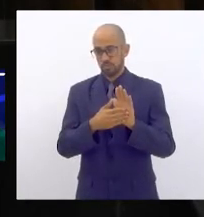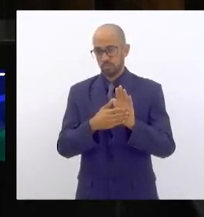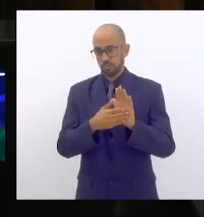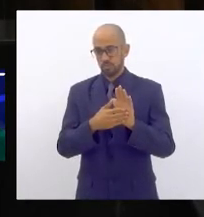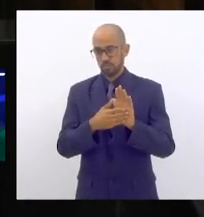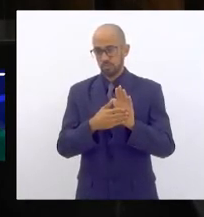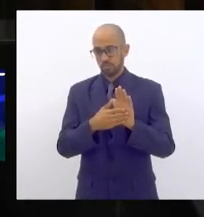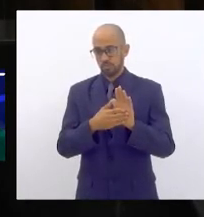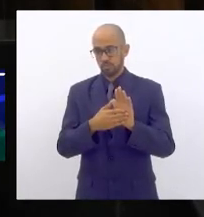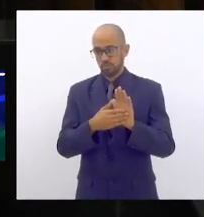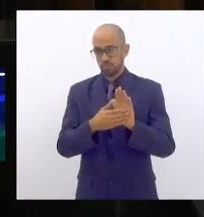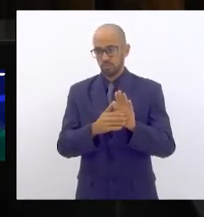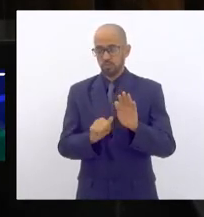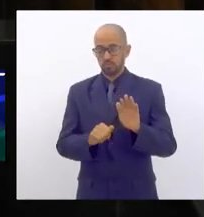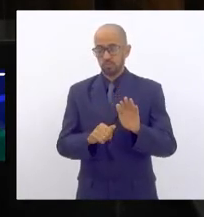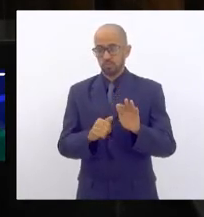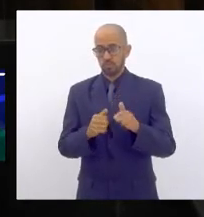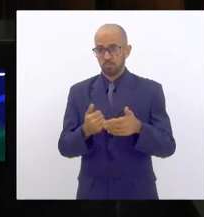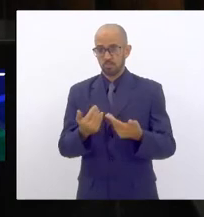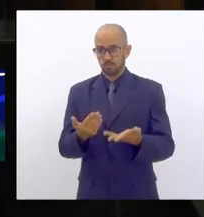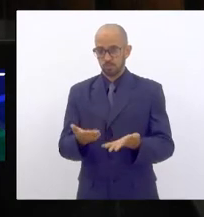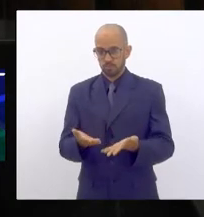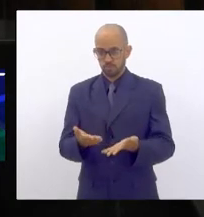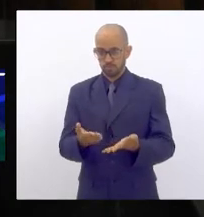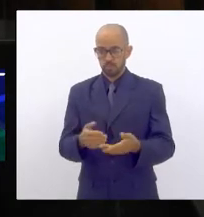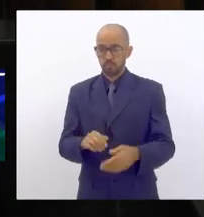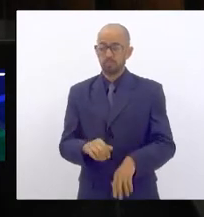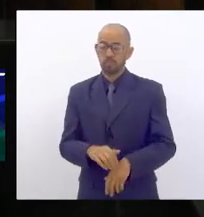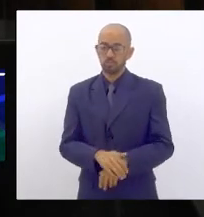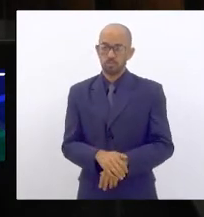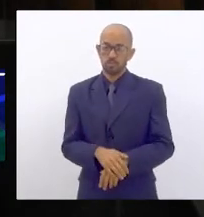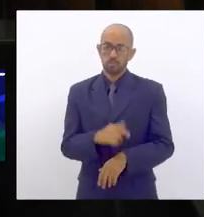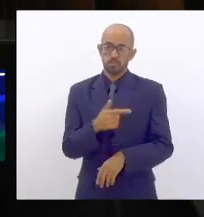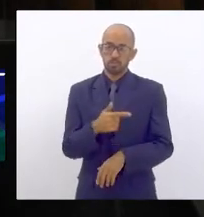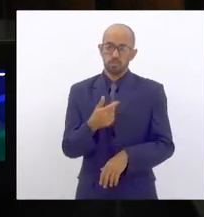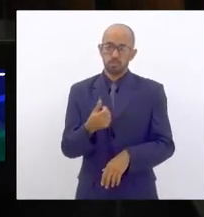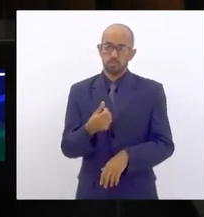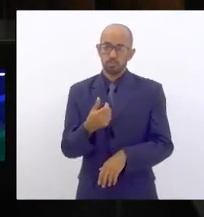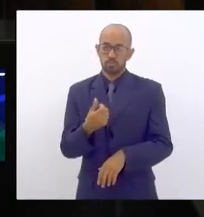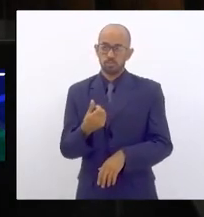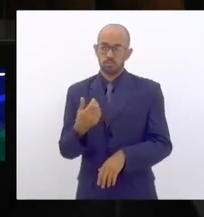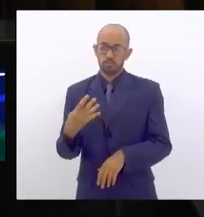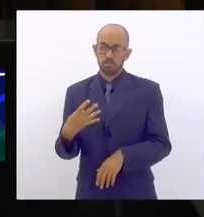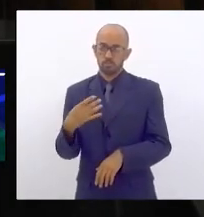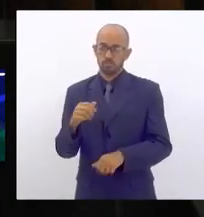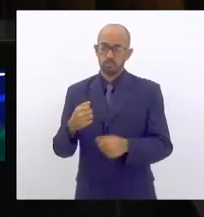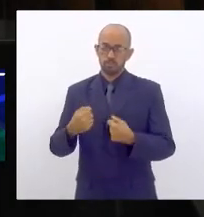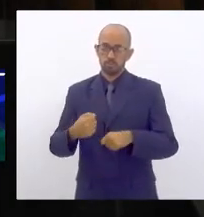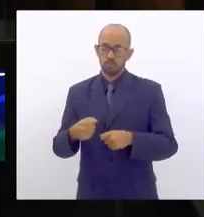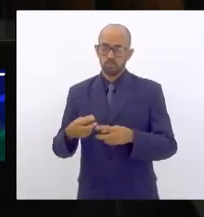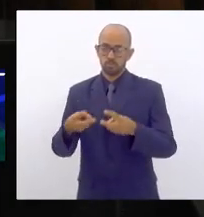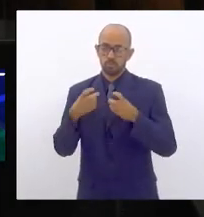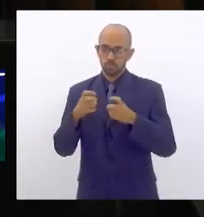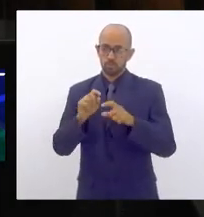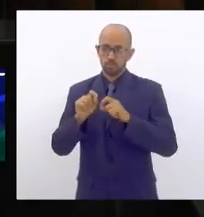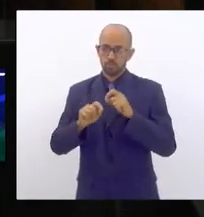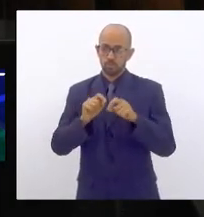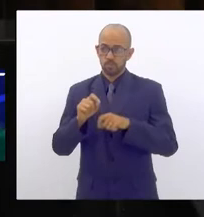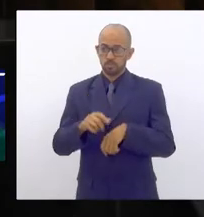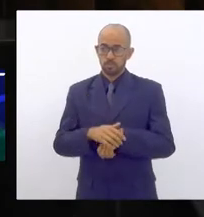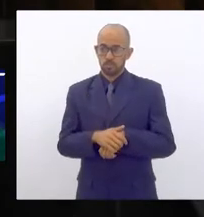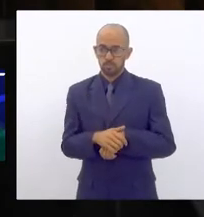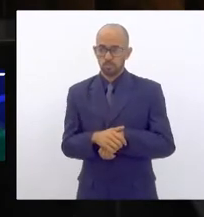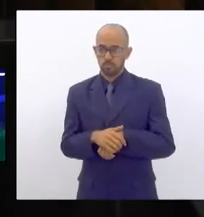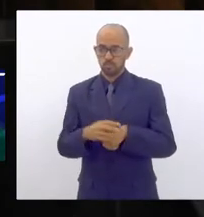A proposta legislativa alteradora da Lei 2664/96 deve levar em conta